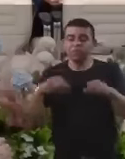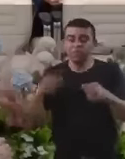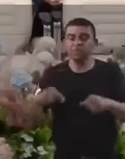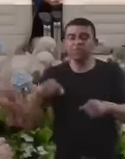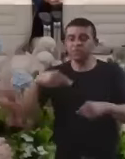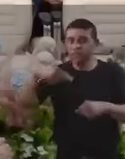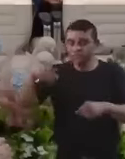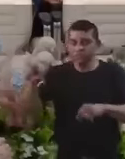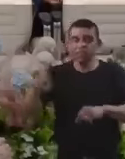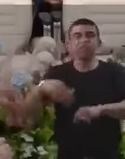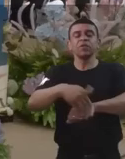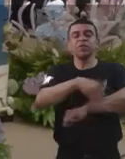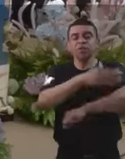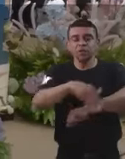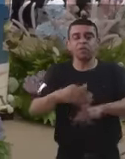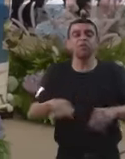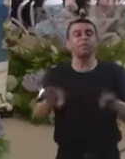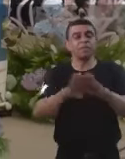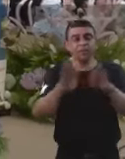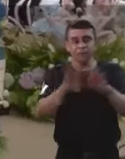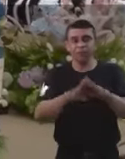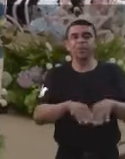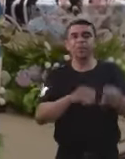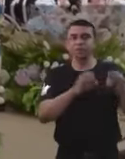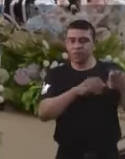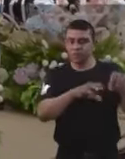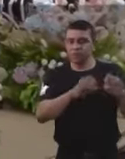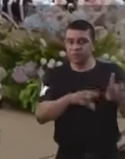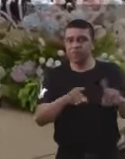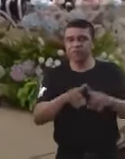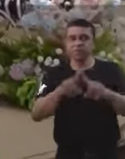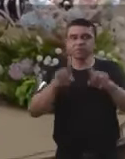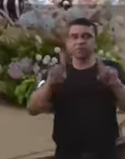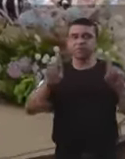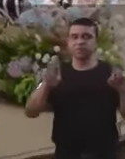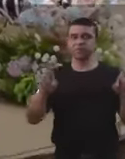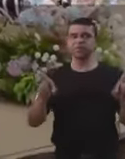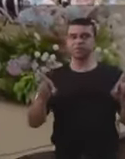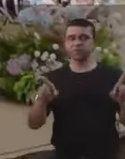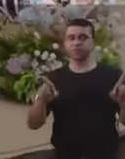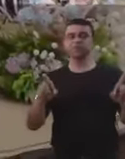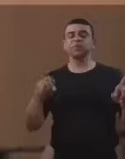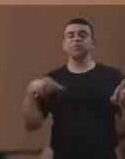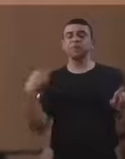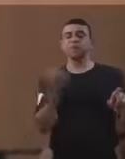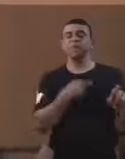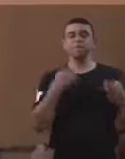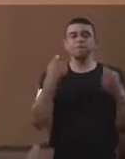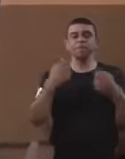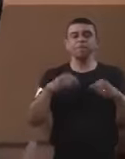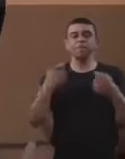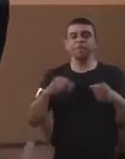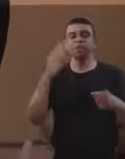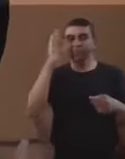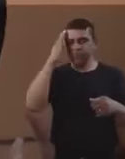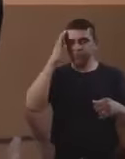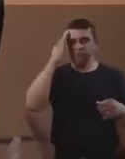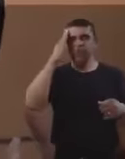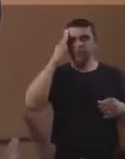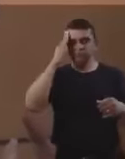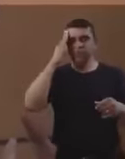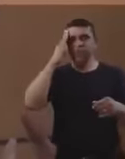o evangelho templocêntrico não é o correto, o evangelho urbano precisa